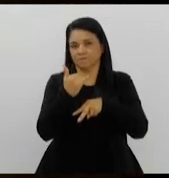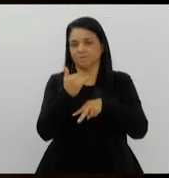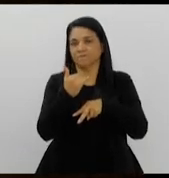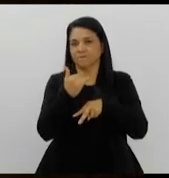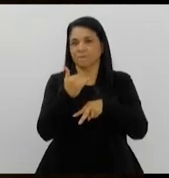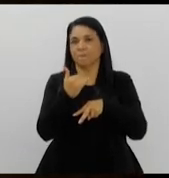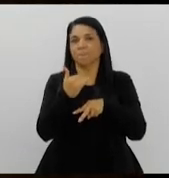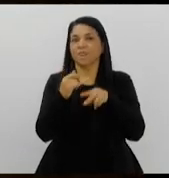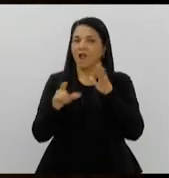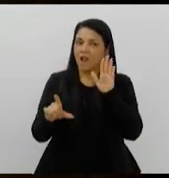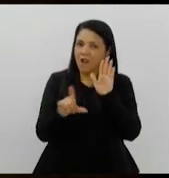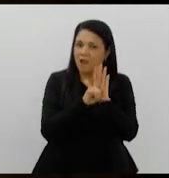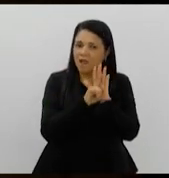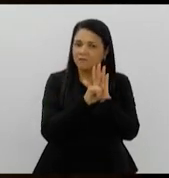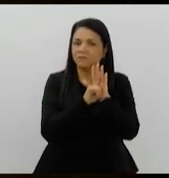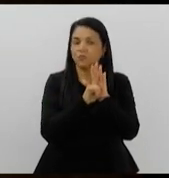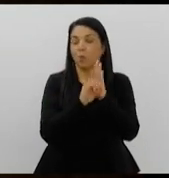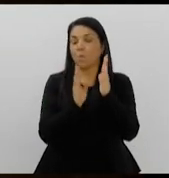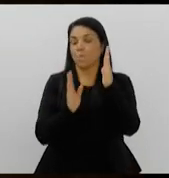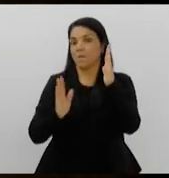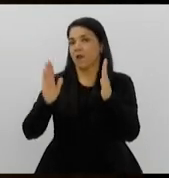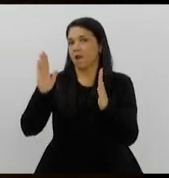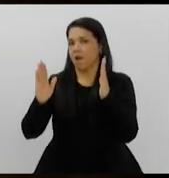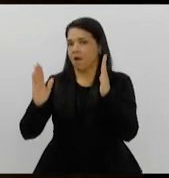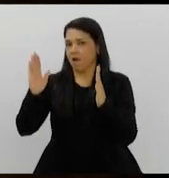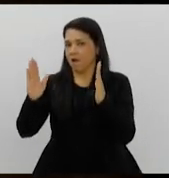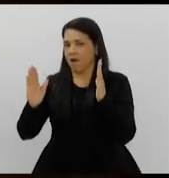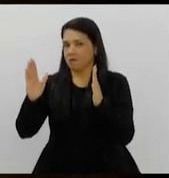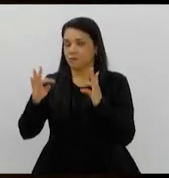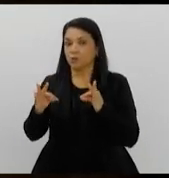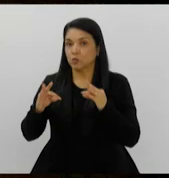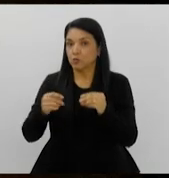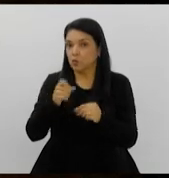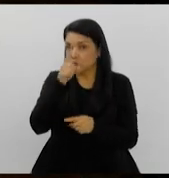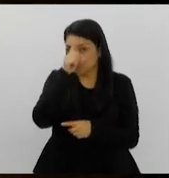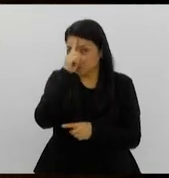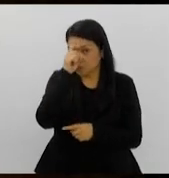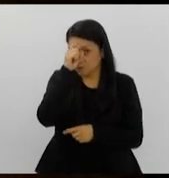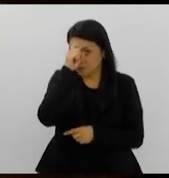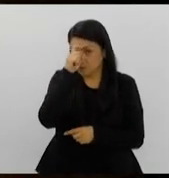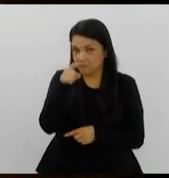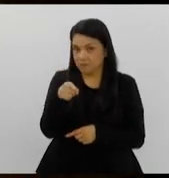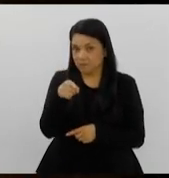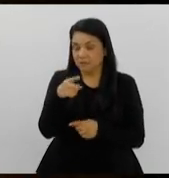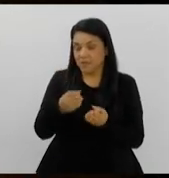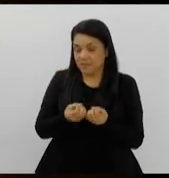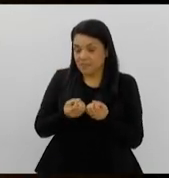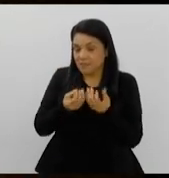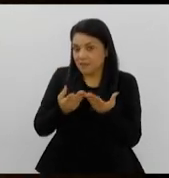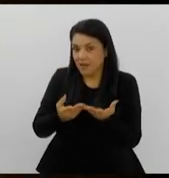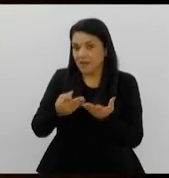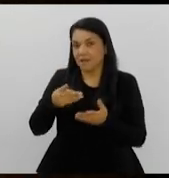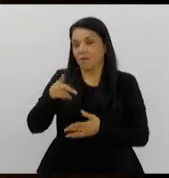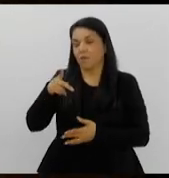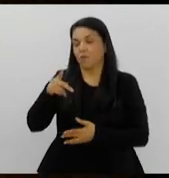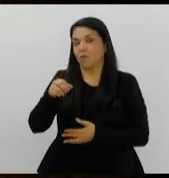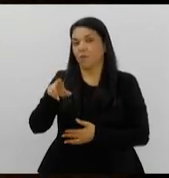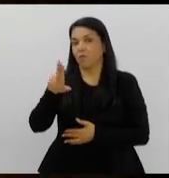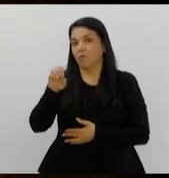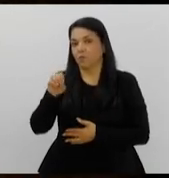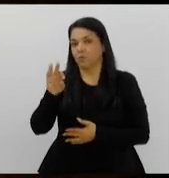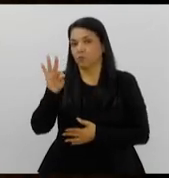lei, então, vai estabelecer um prazo para que todos os hospitais entreguem o prontuário com todas